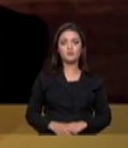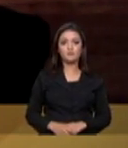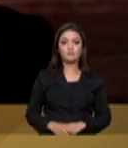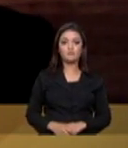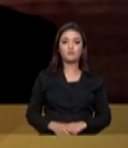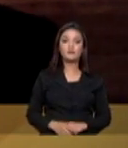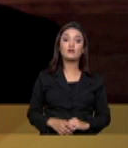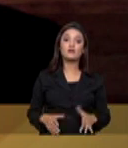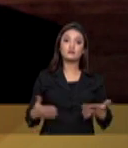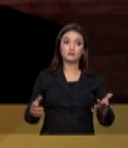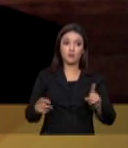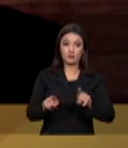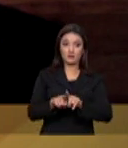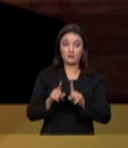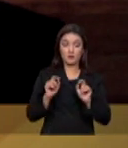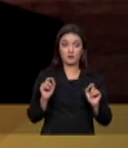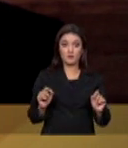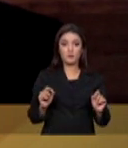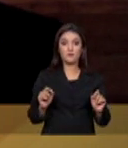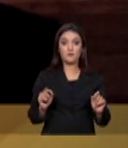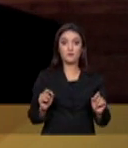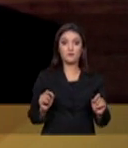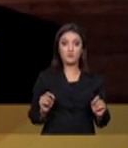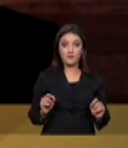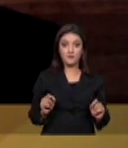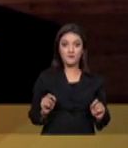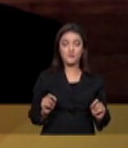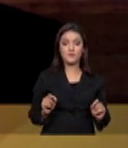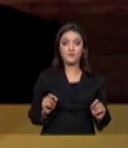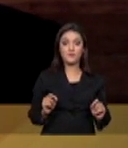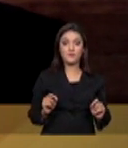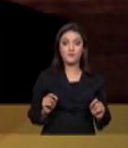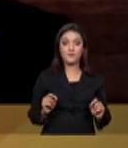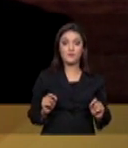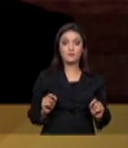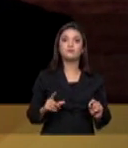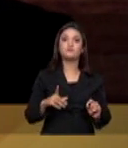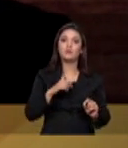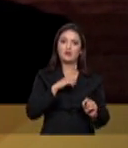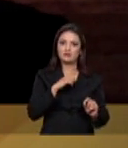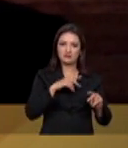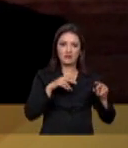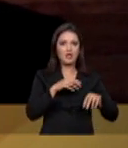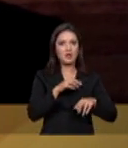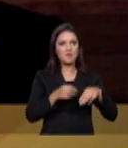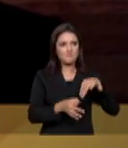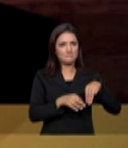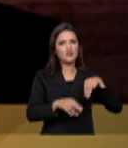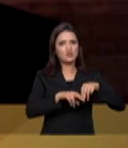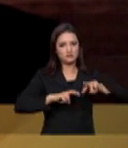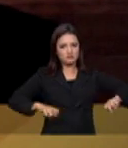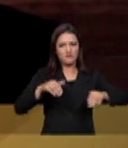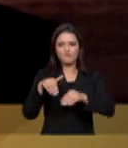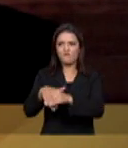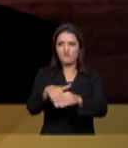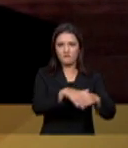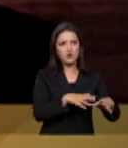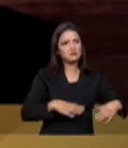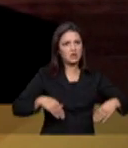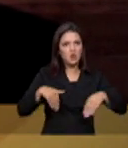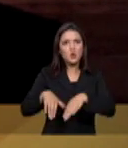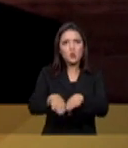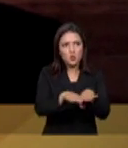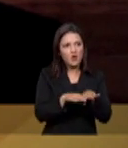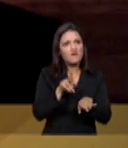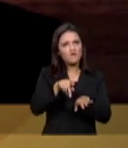seu próprio reconhecimento a unanimidade da necessidade de formação de precedente